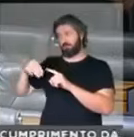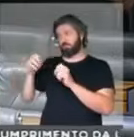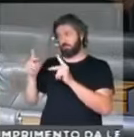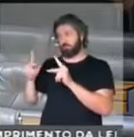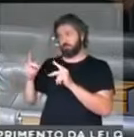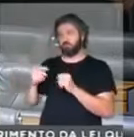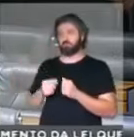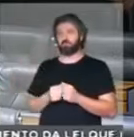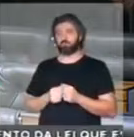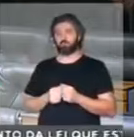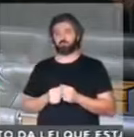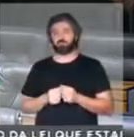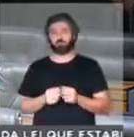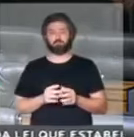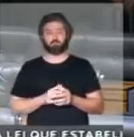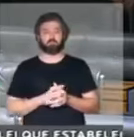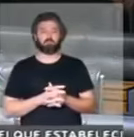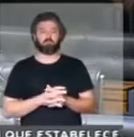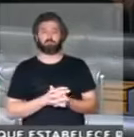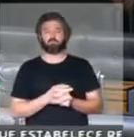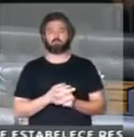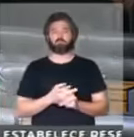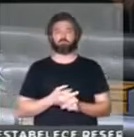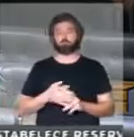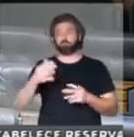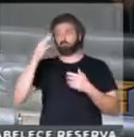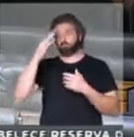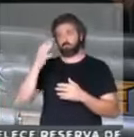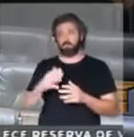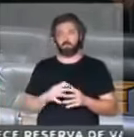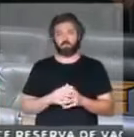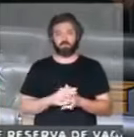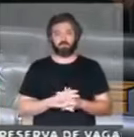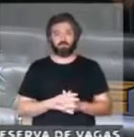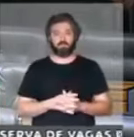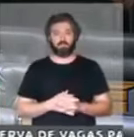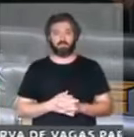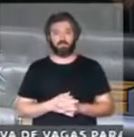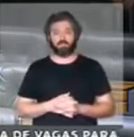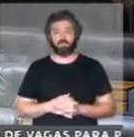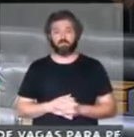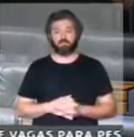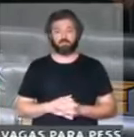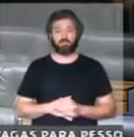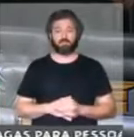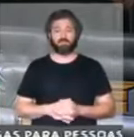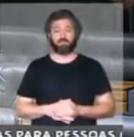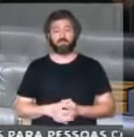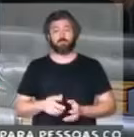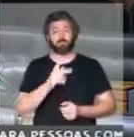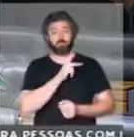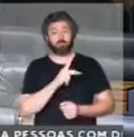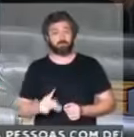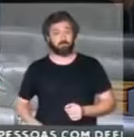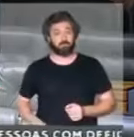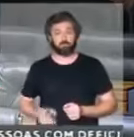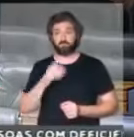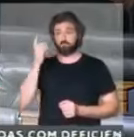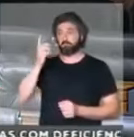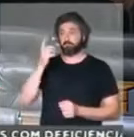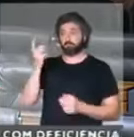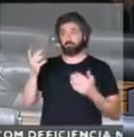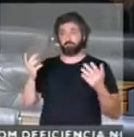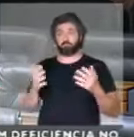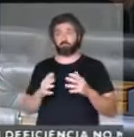por 10 minutos meu pronunciamento hoje eu agradeço senhor presidente senhores deputados deputadas